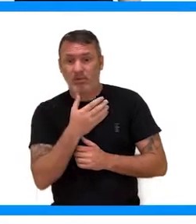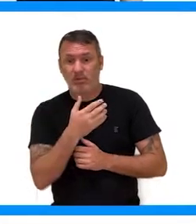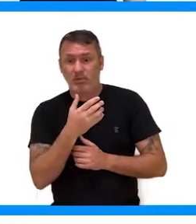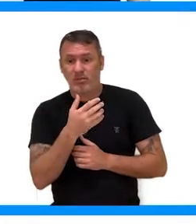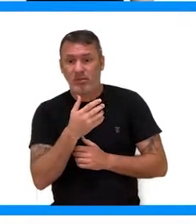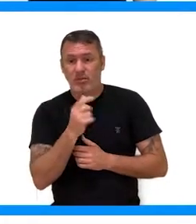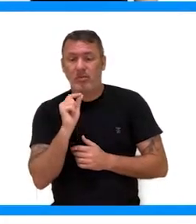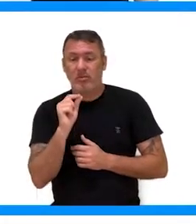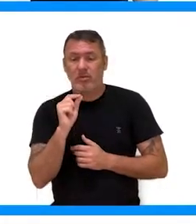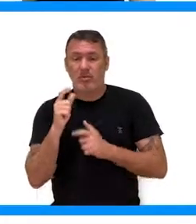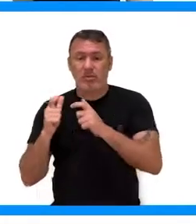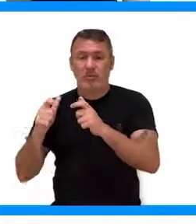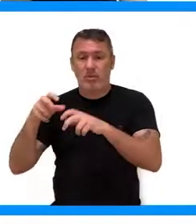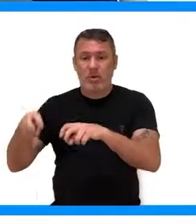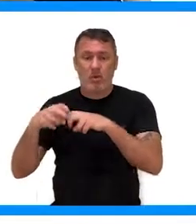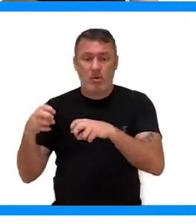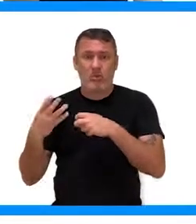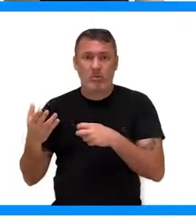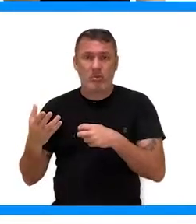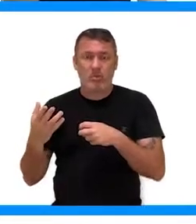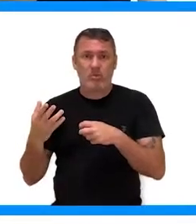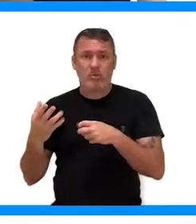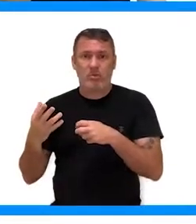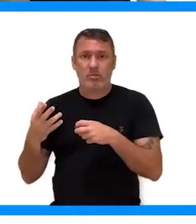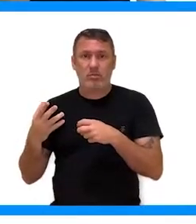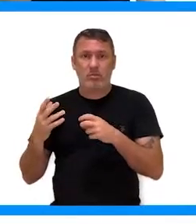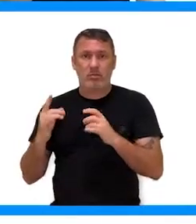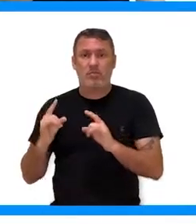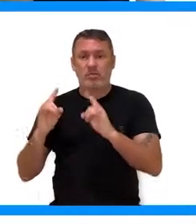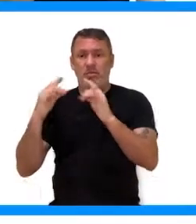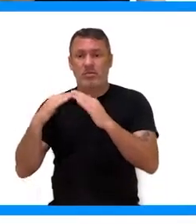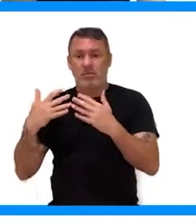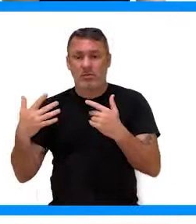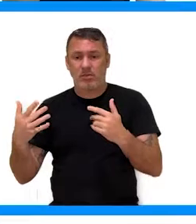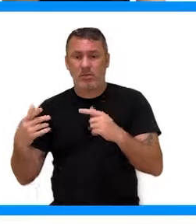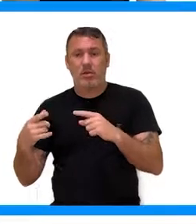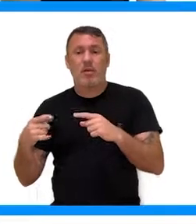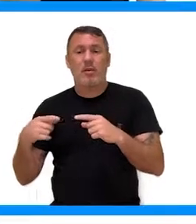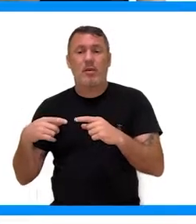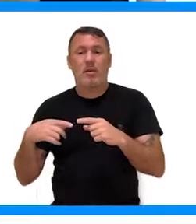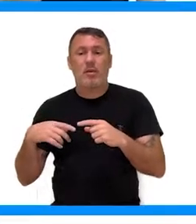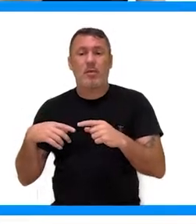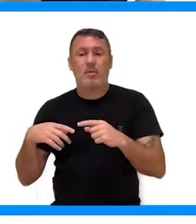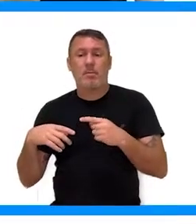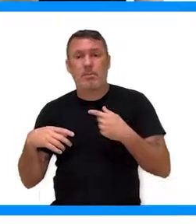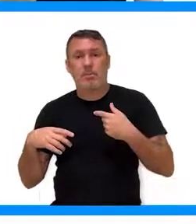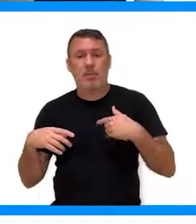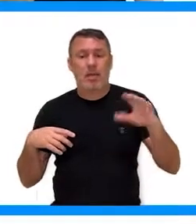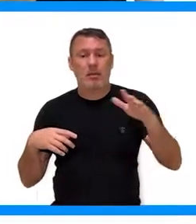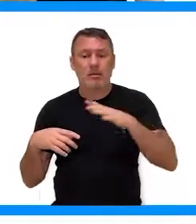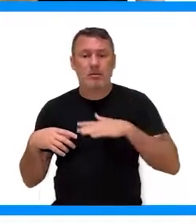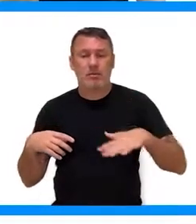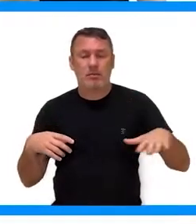0,3% de estabelecimentos rurais, eles abrangem mais de 30% da área